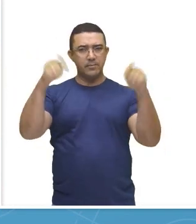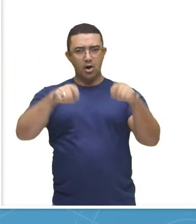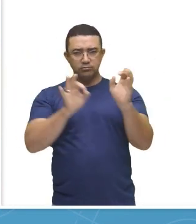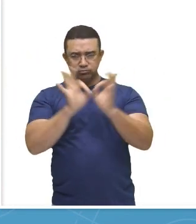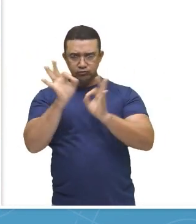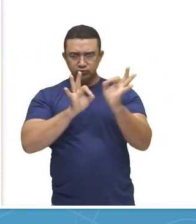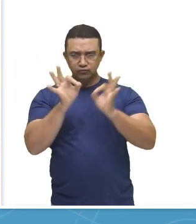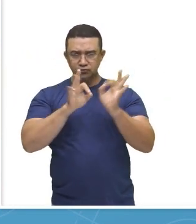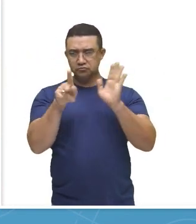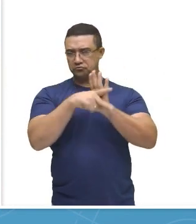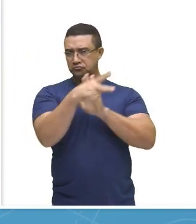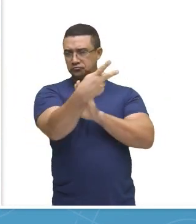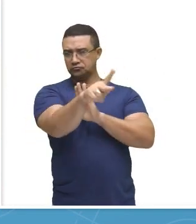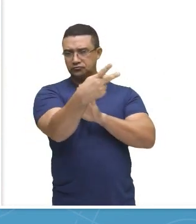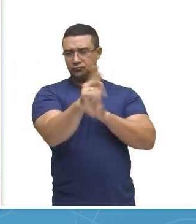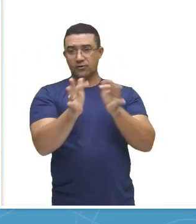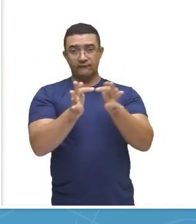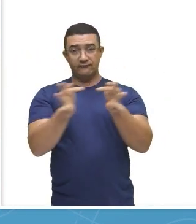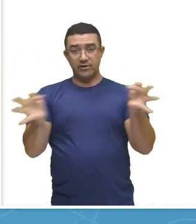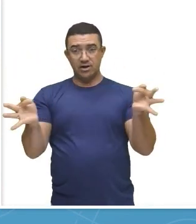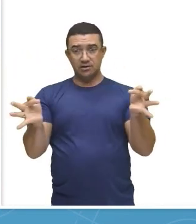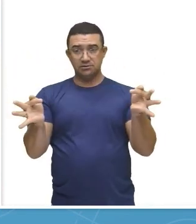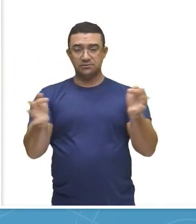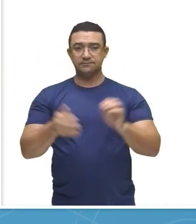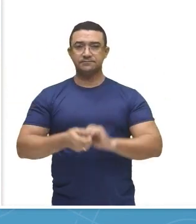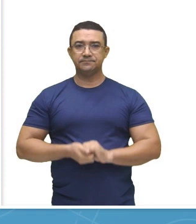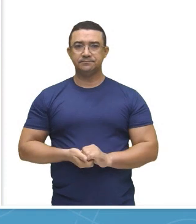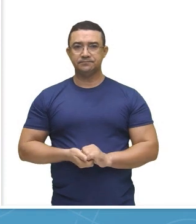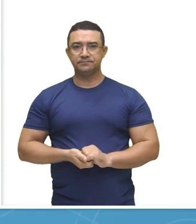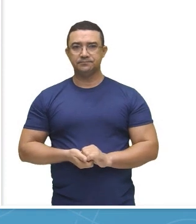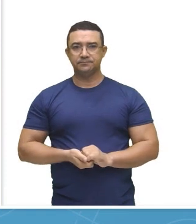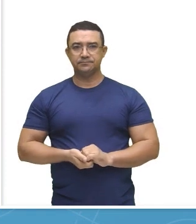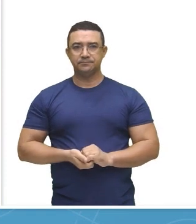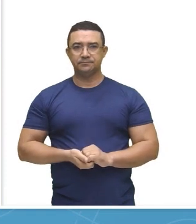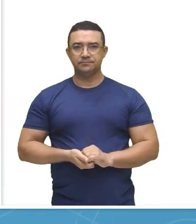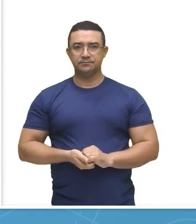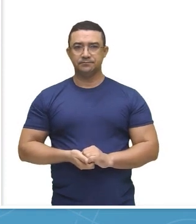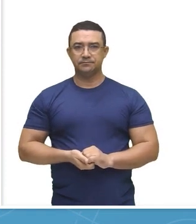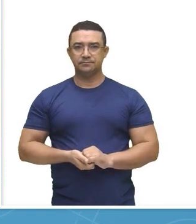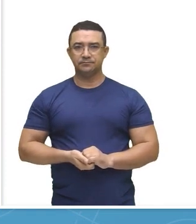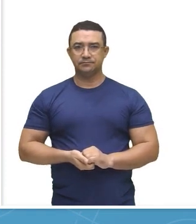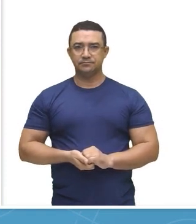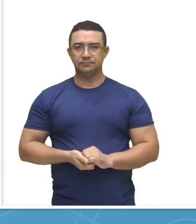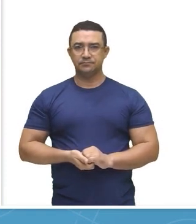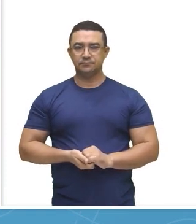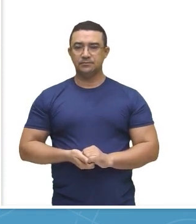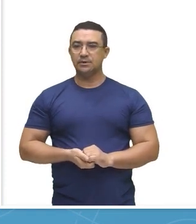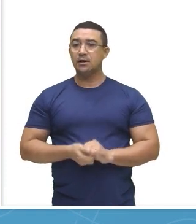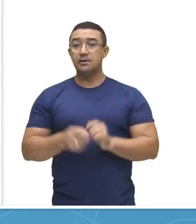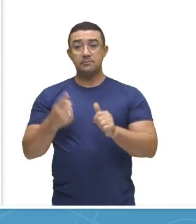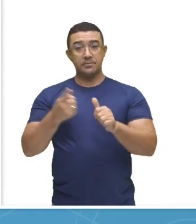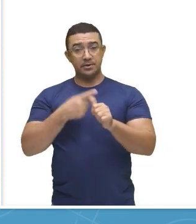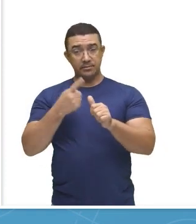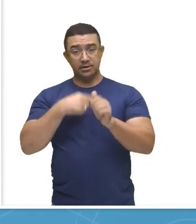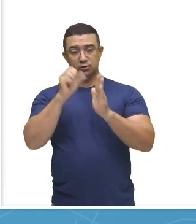construir as orações de vocês e não errarem. Tá? O que eu vou ter? Subject.